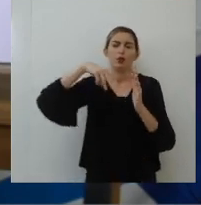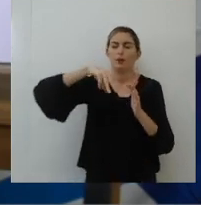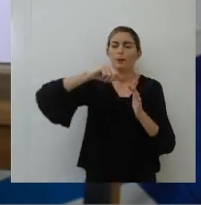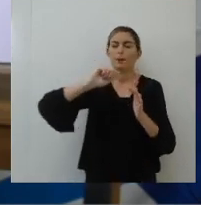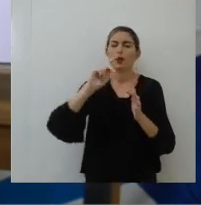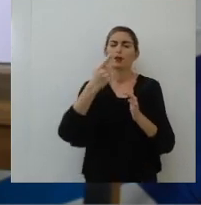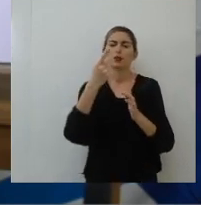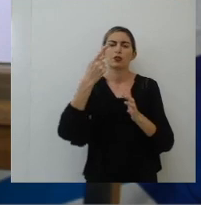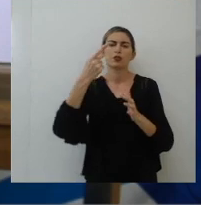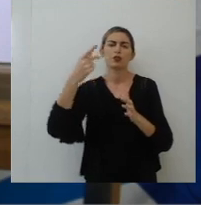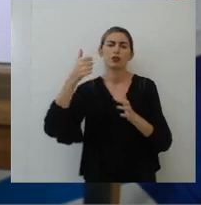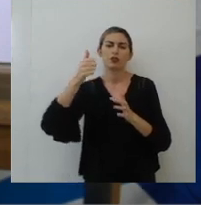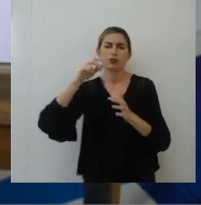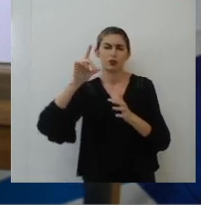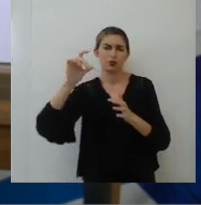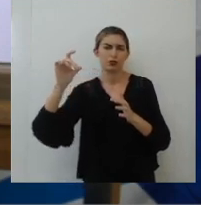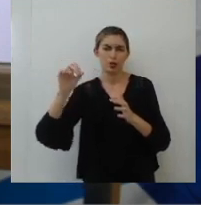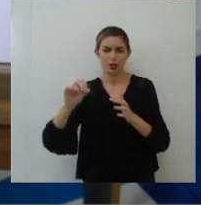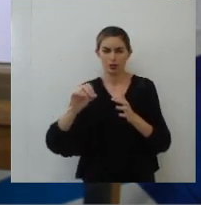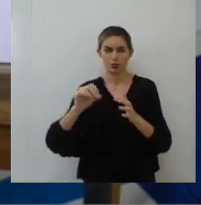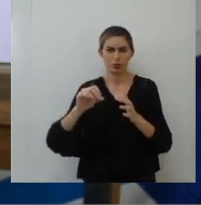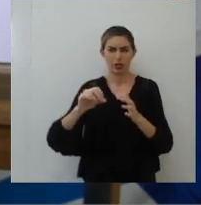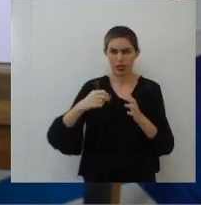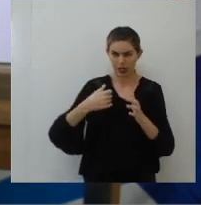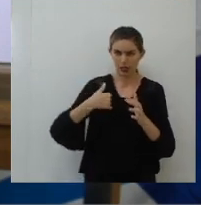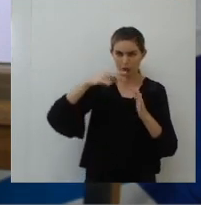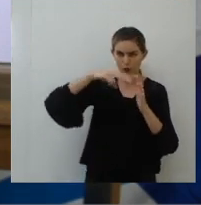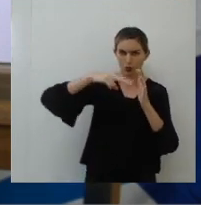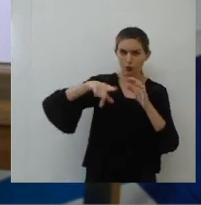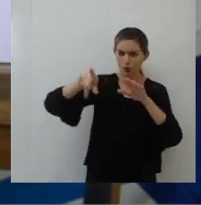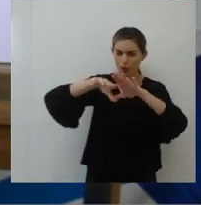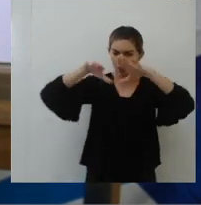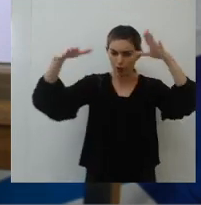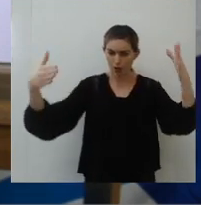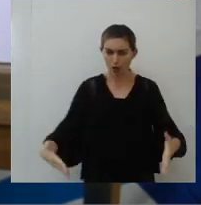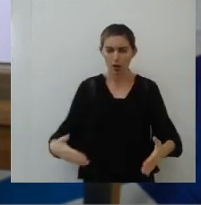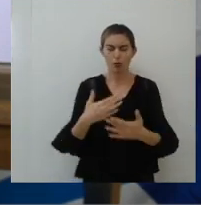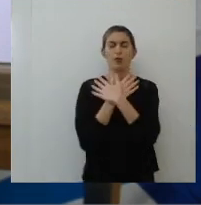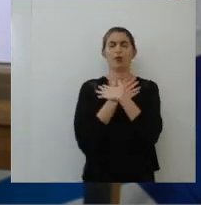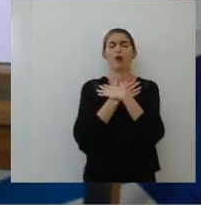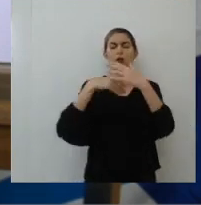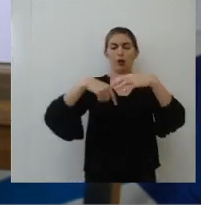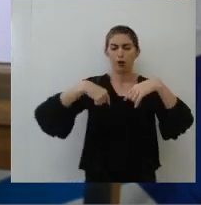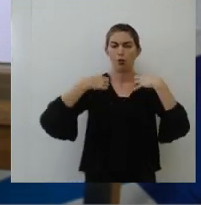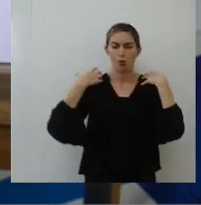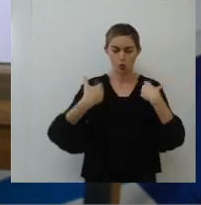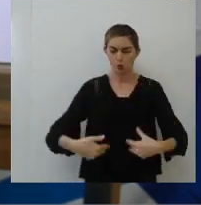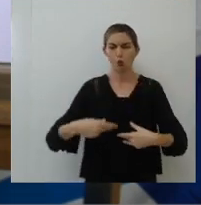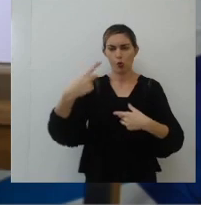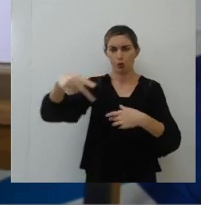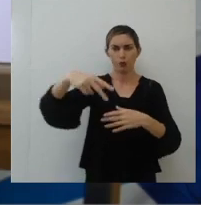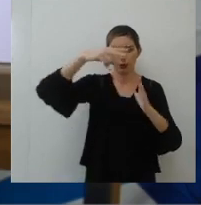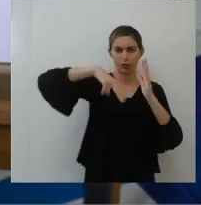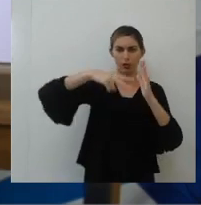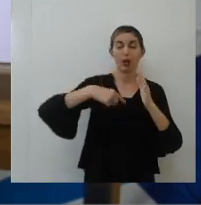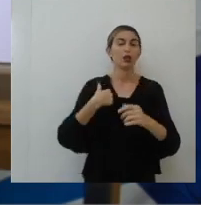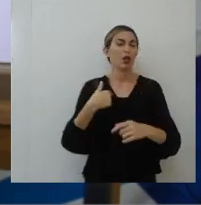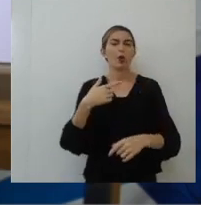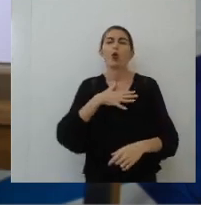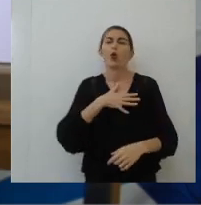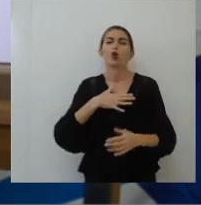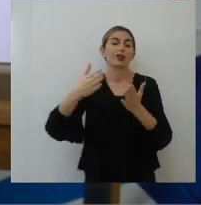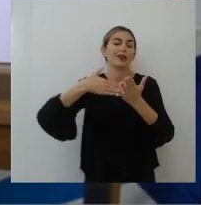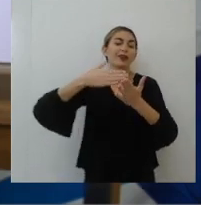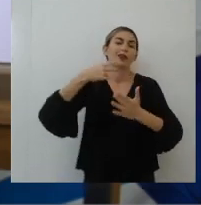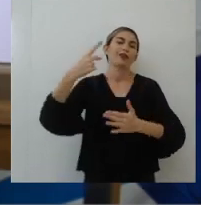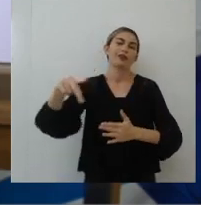Perceba. Eu não leio o autor Machado. Eu não vou no caixão dele, abro o caixão dele e vou ler o corpo dele. Eu adoro ler as suas obras. Quando eu digo, por